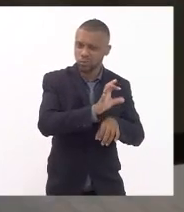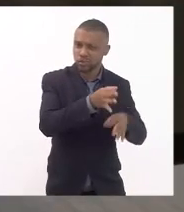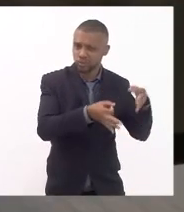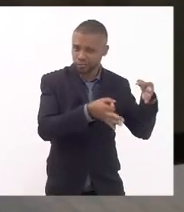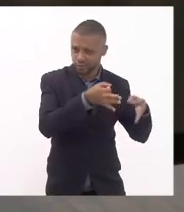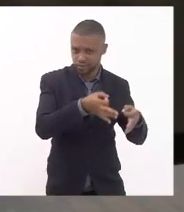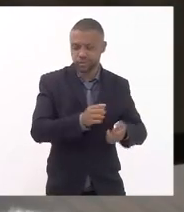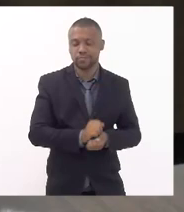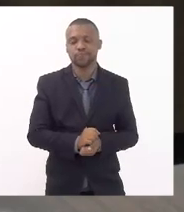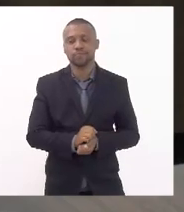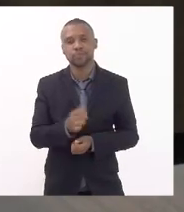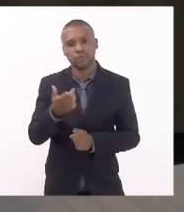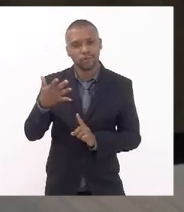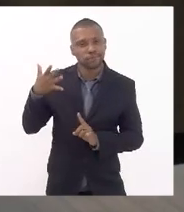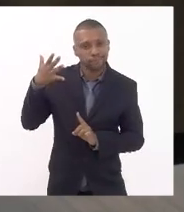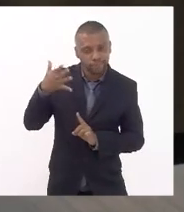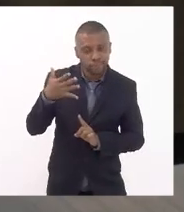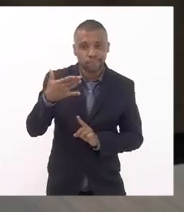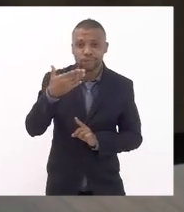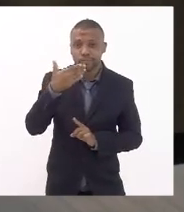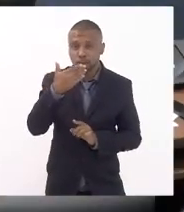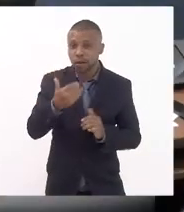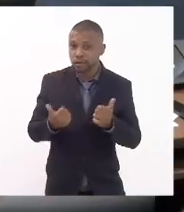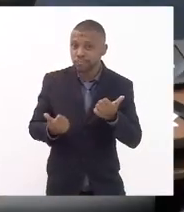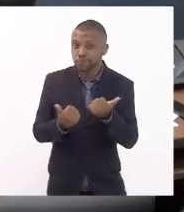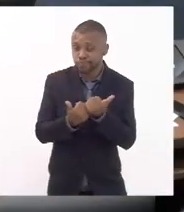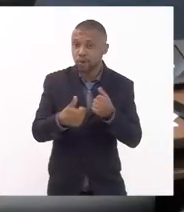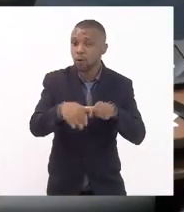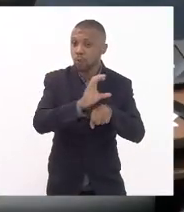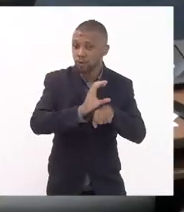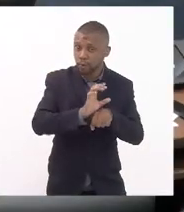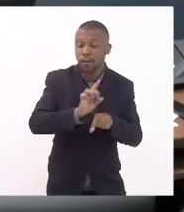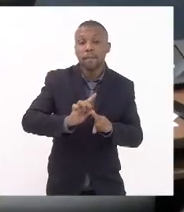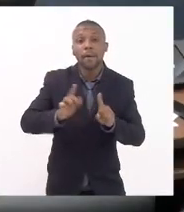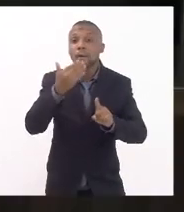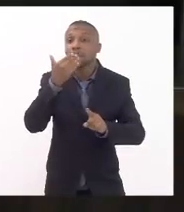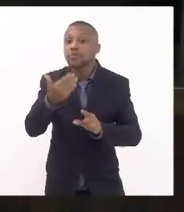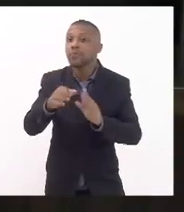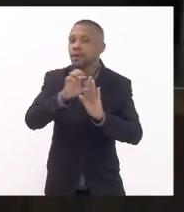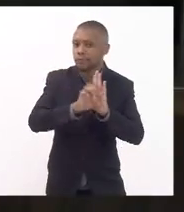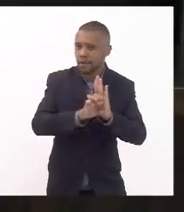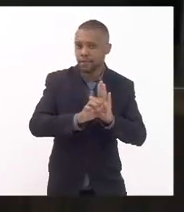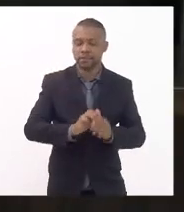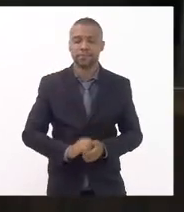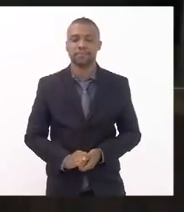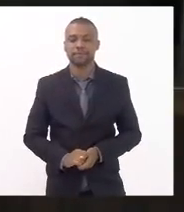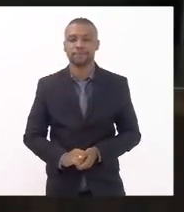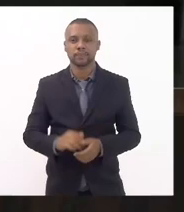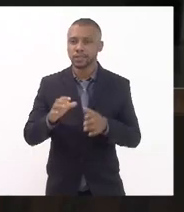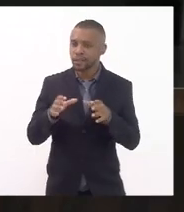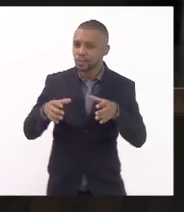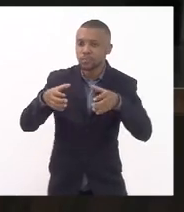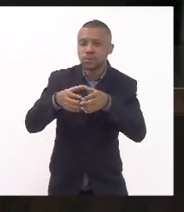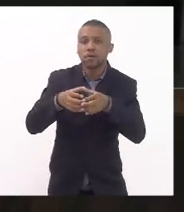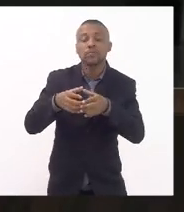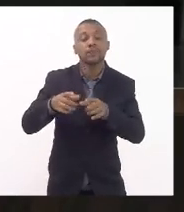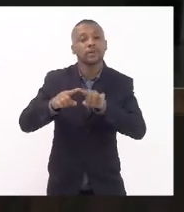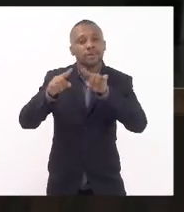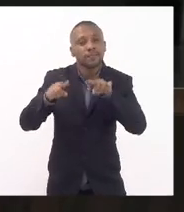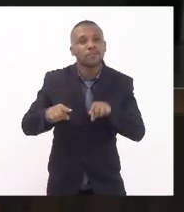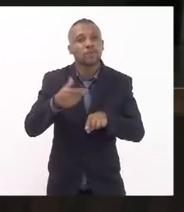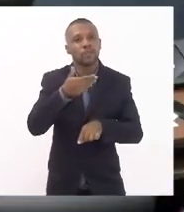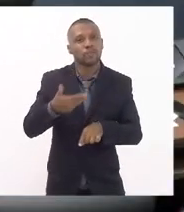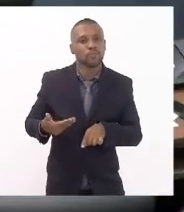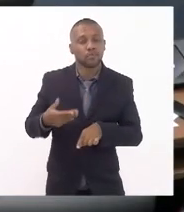Parecer pela constitucionalidade com emenda, senhor presidente. Então. Pela Comissão de Servidores Públicos, deputado Rodrigo